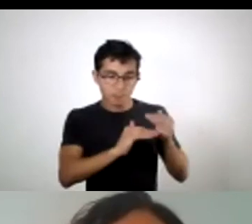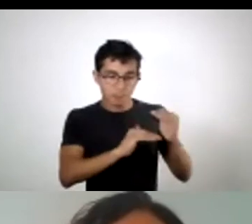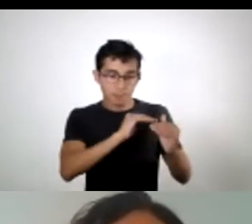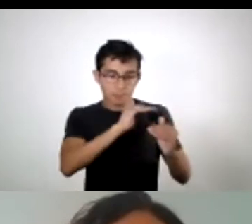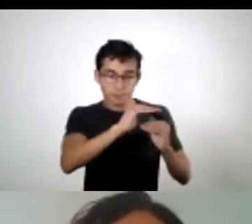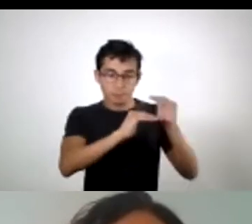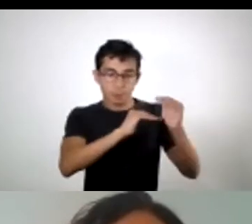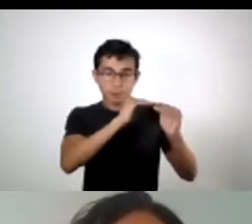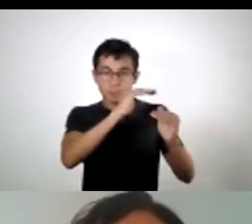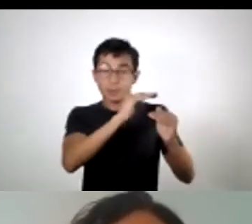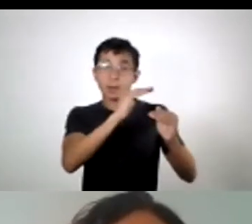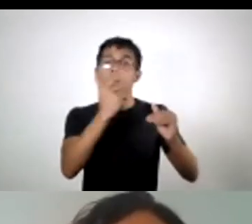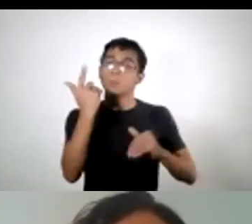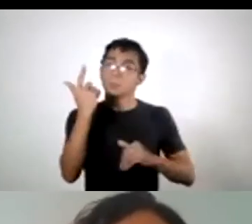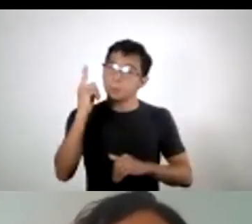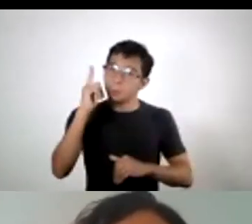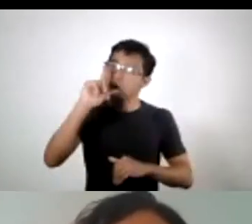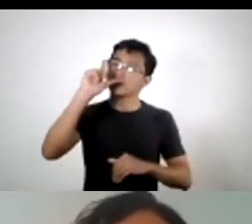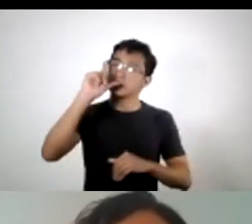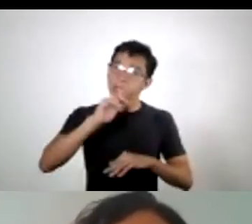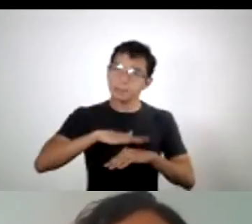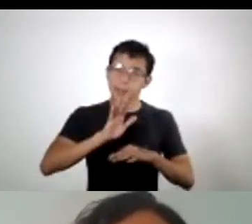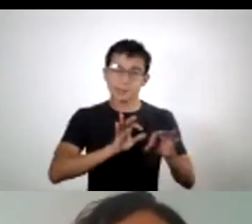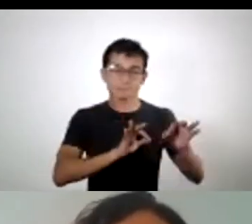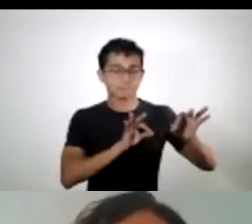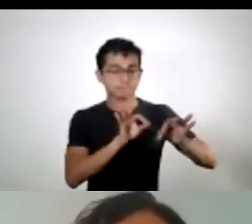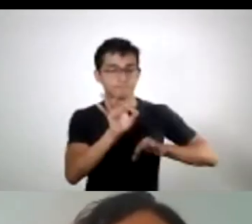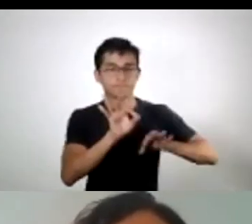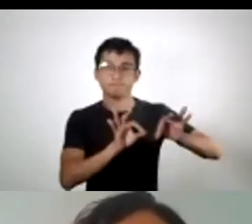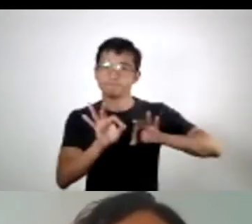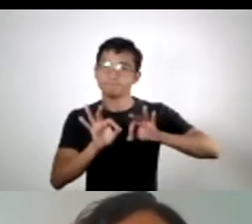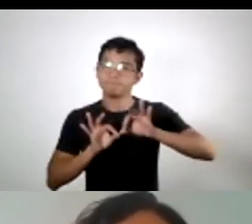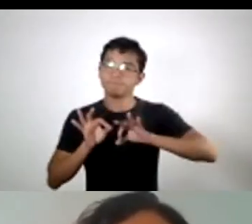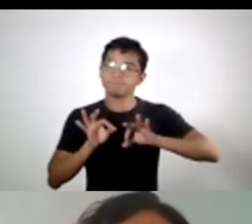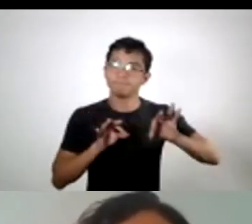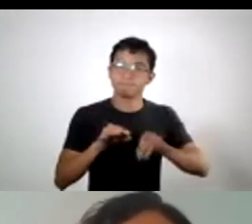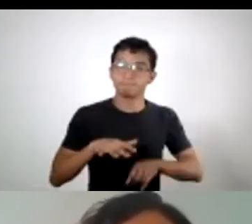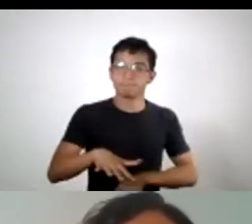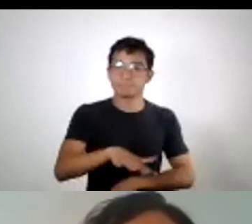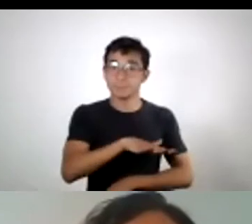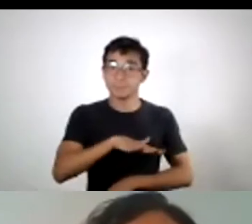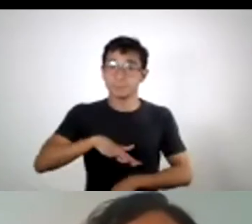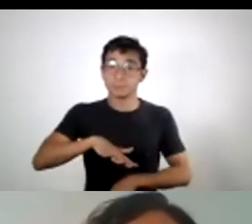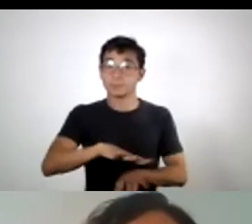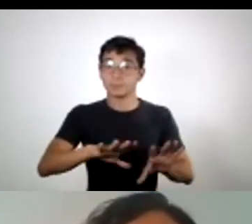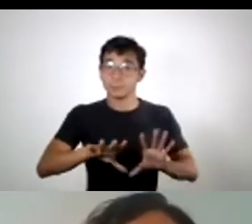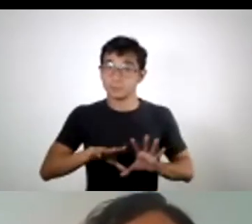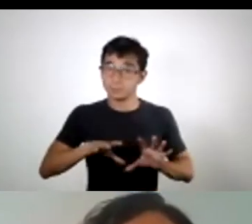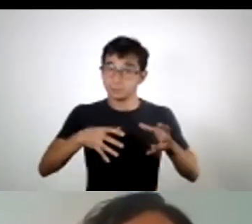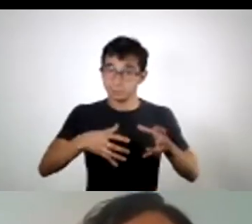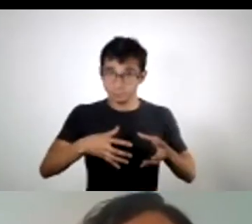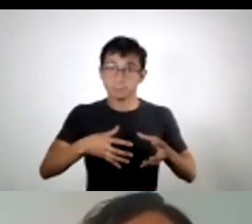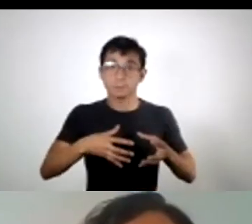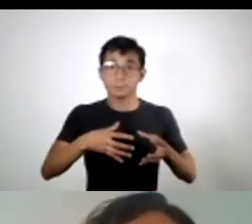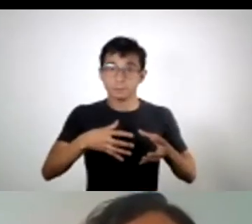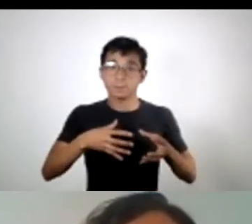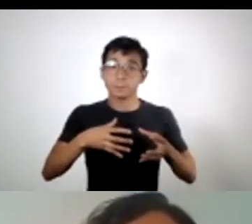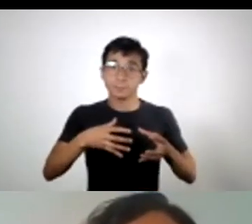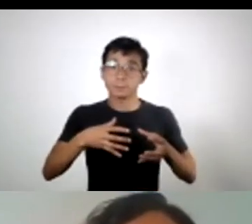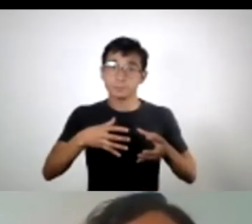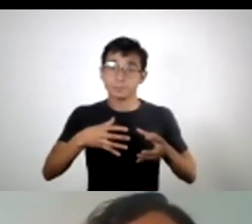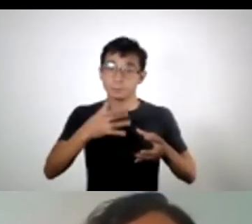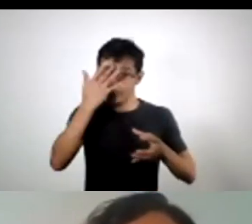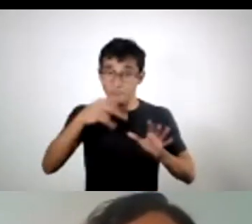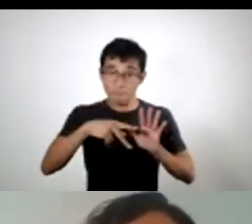Potencializar essa gestão, né? Desse território que é coletivo, com pessoas de dentro. Então, isso a gente